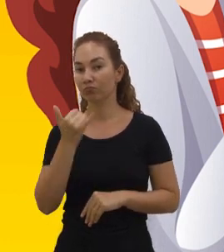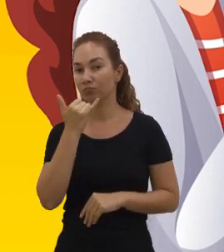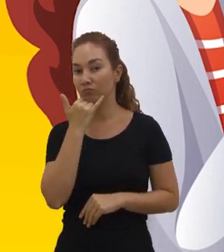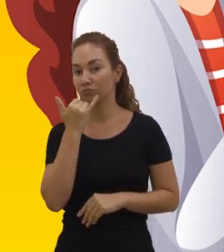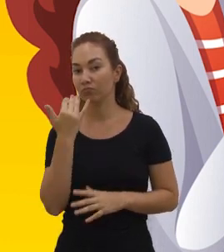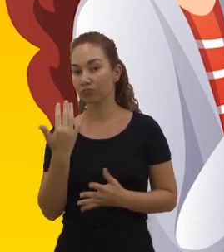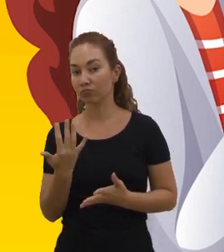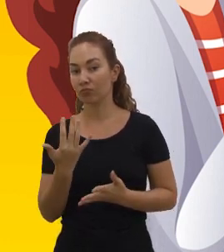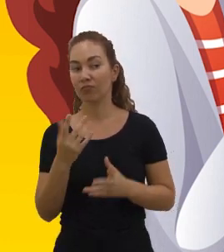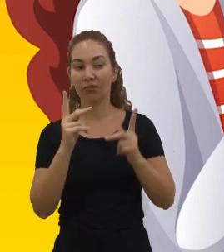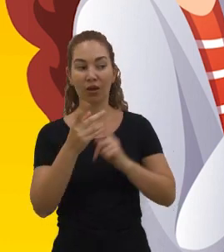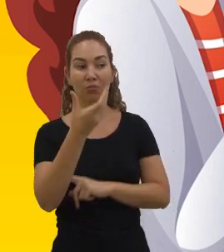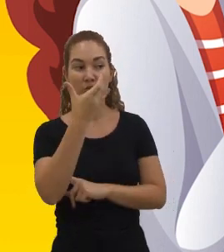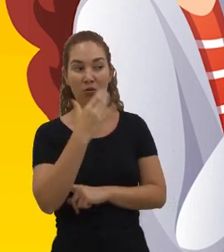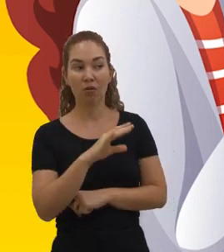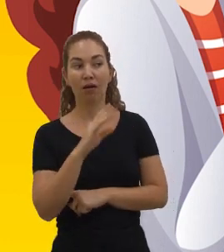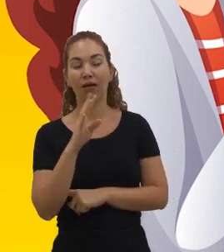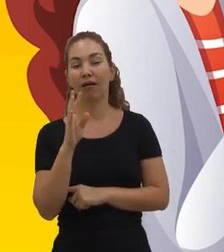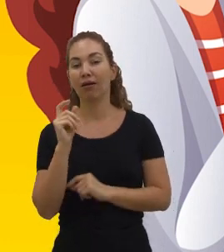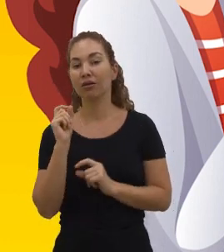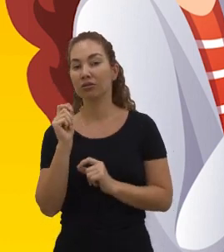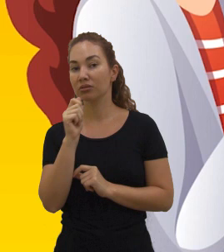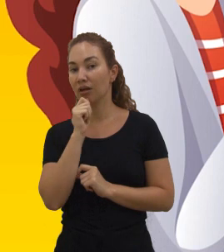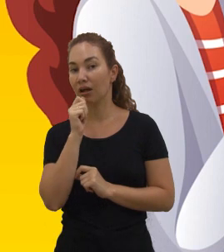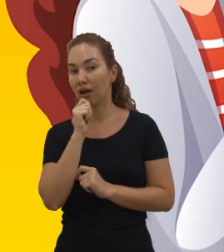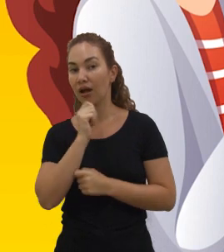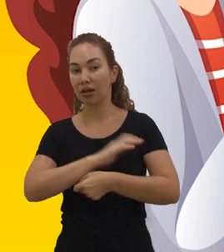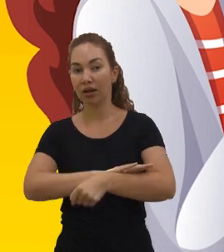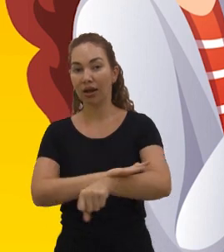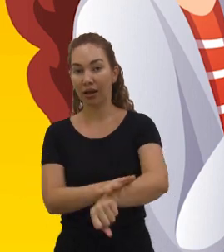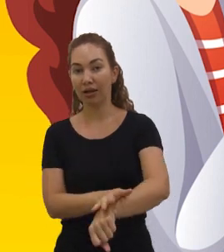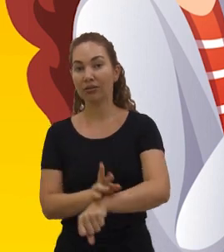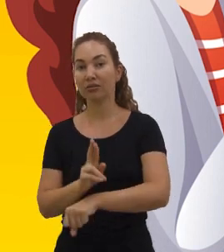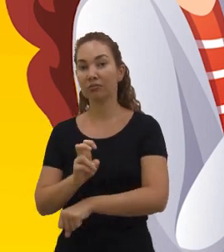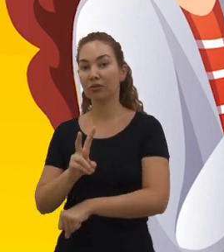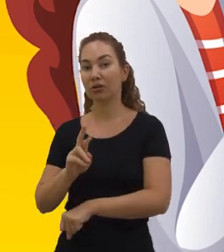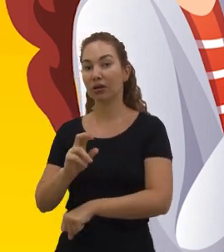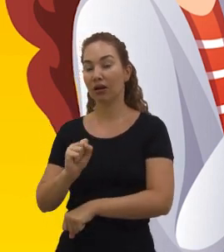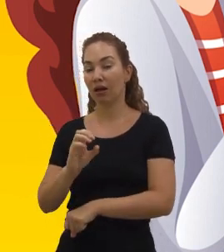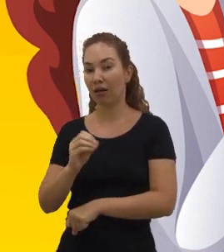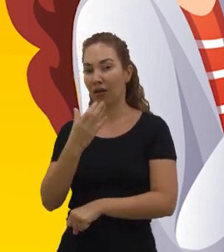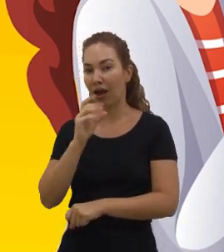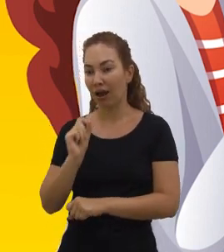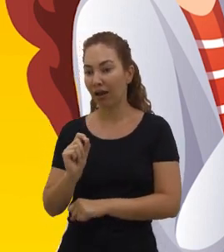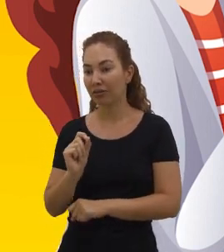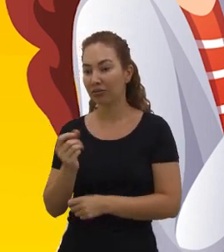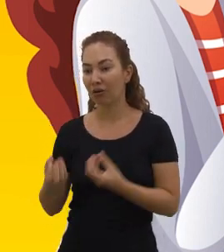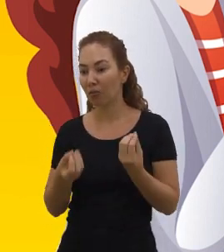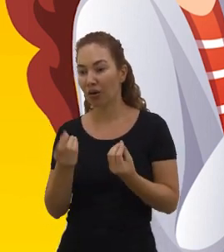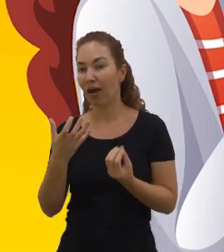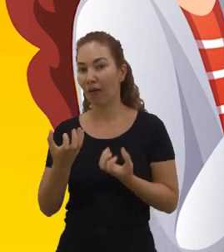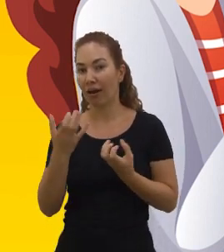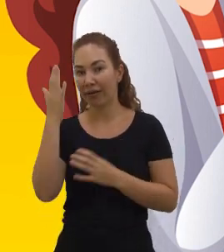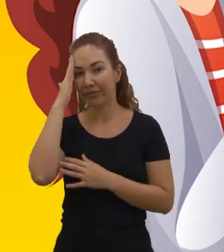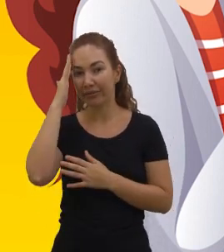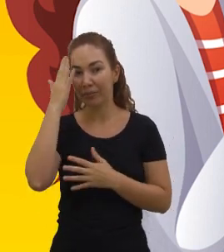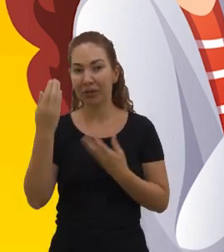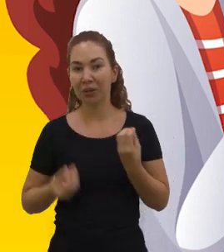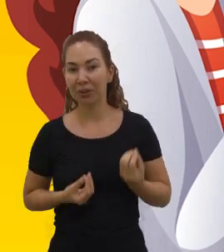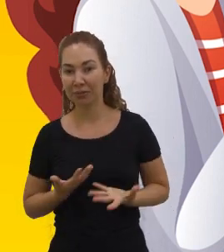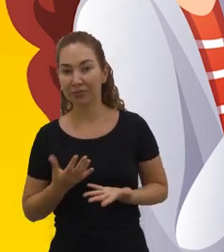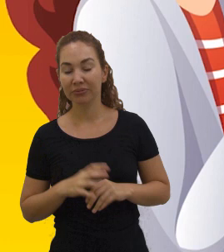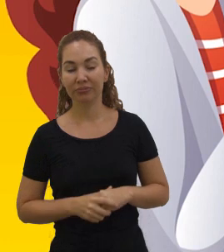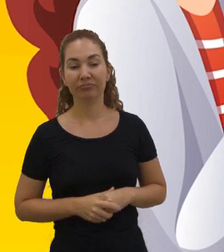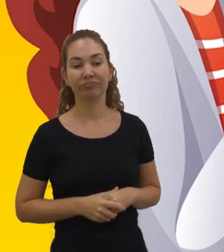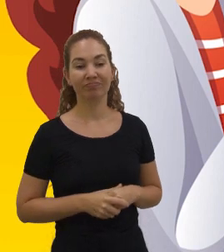A pessoa realmente acha que a gente vai levar ela a sério quando ela fala uma coisa dessa? Eu não sei, Não Vi, eu sei. gostaria de saber. Eu vou falar de gostaria forma de bem saber.